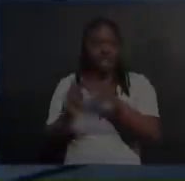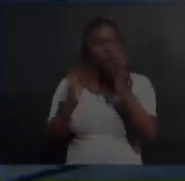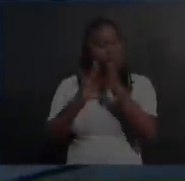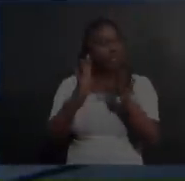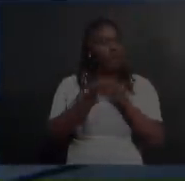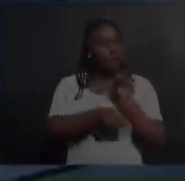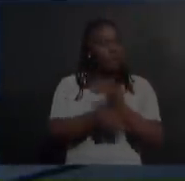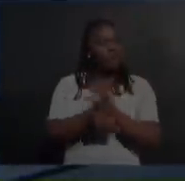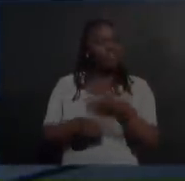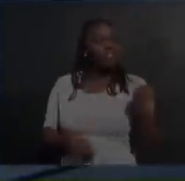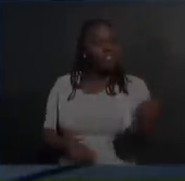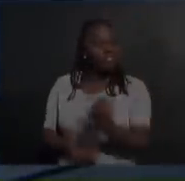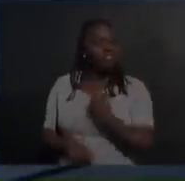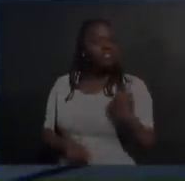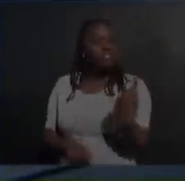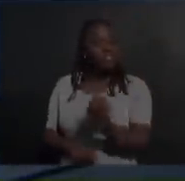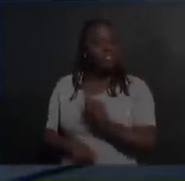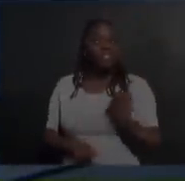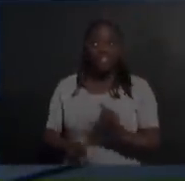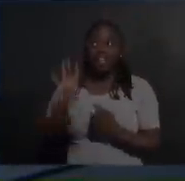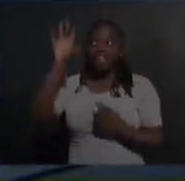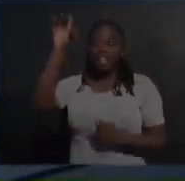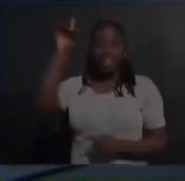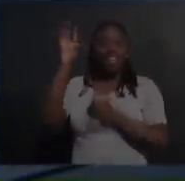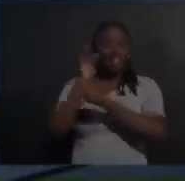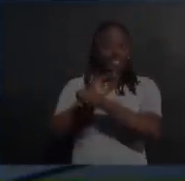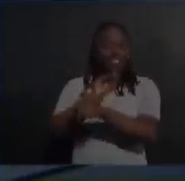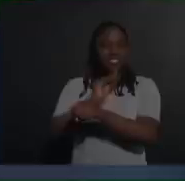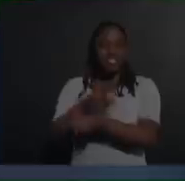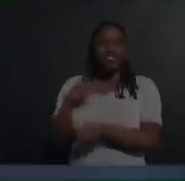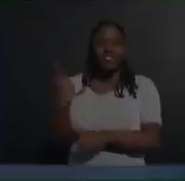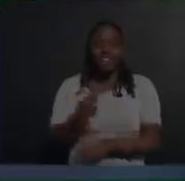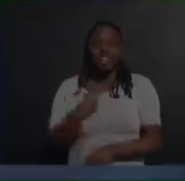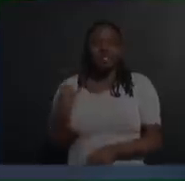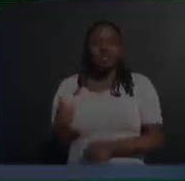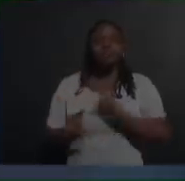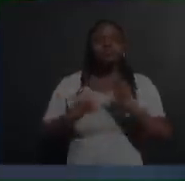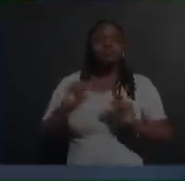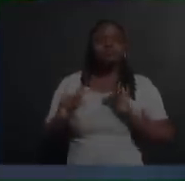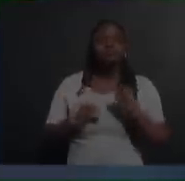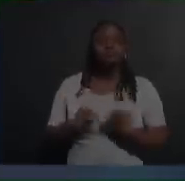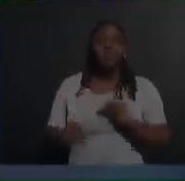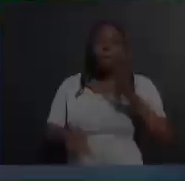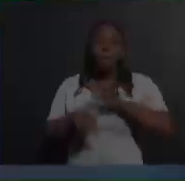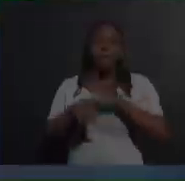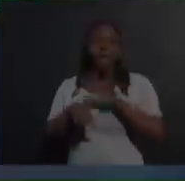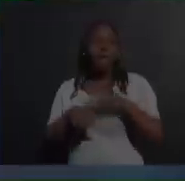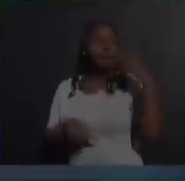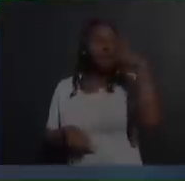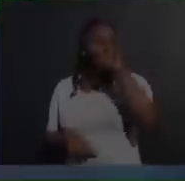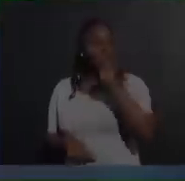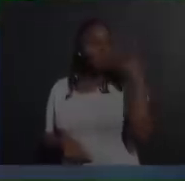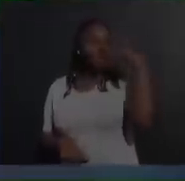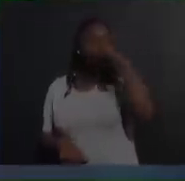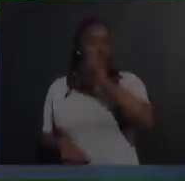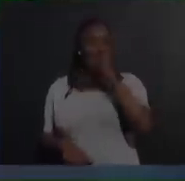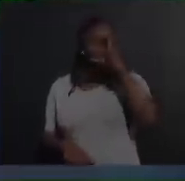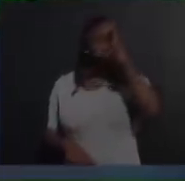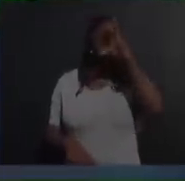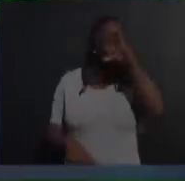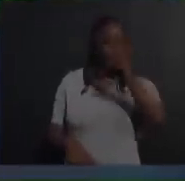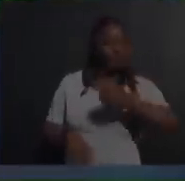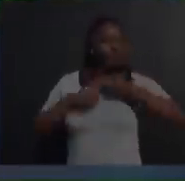gente, gente. Esse é o nosso Deus, ele conserva a gente, faz a gente ficar com o tempo mais bonito ainda, mais